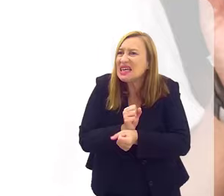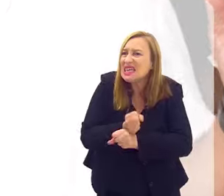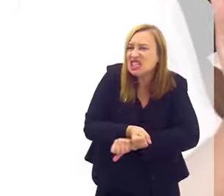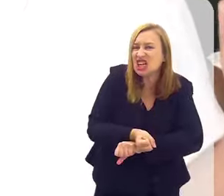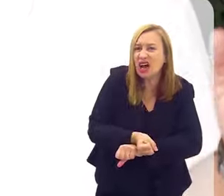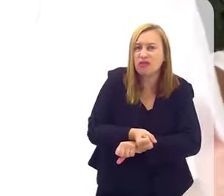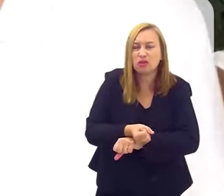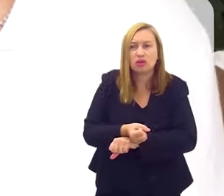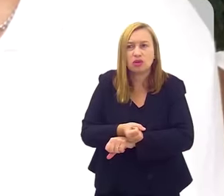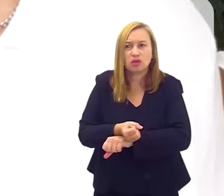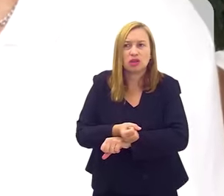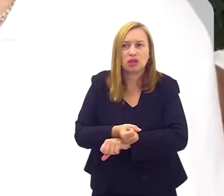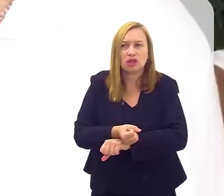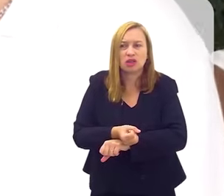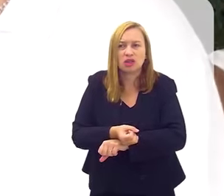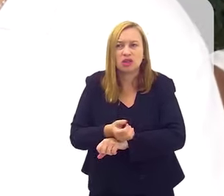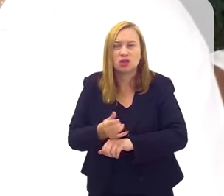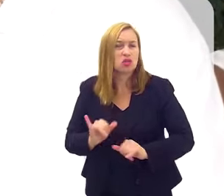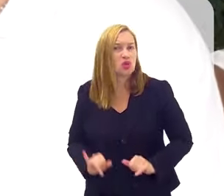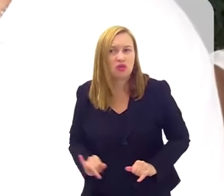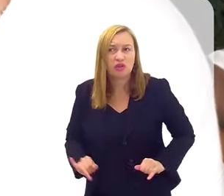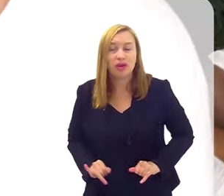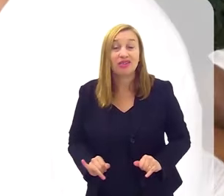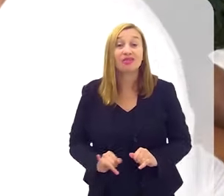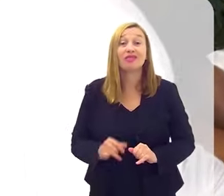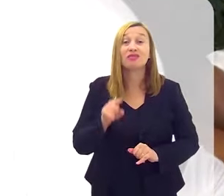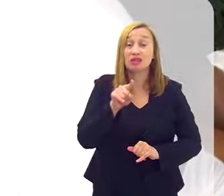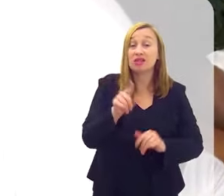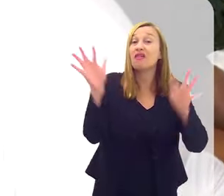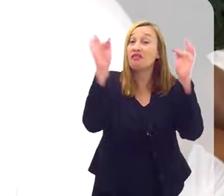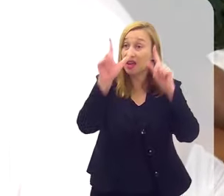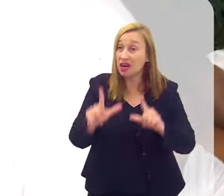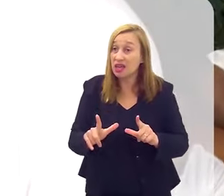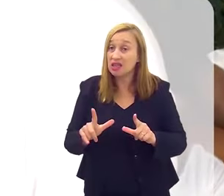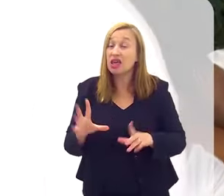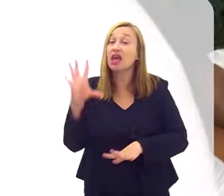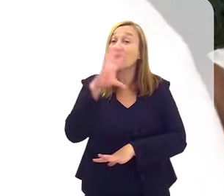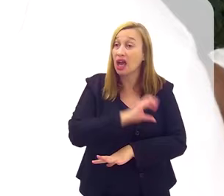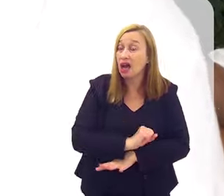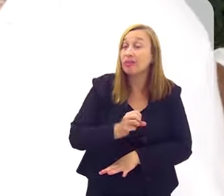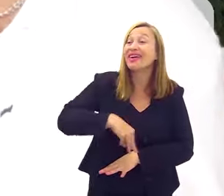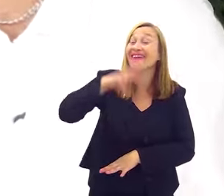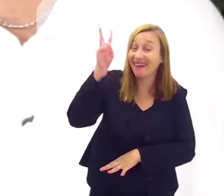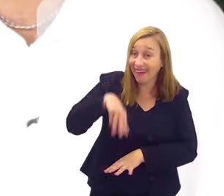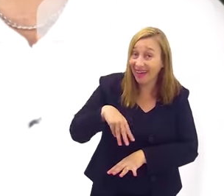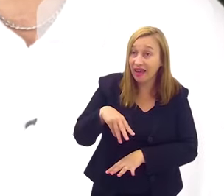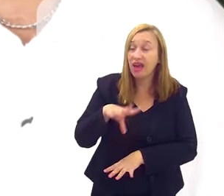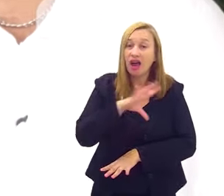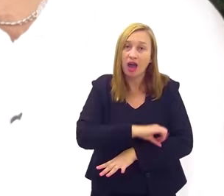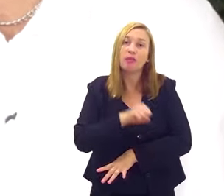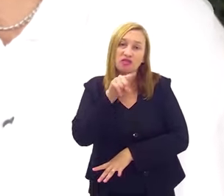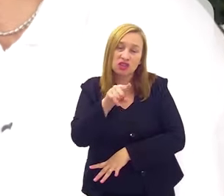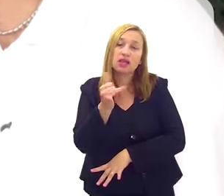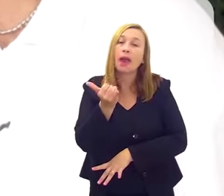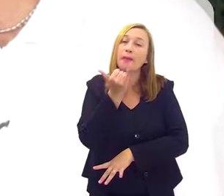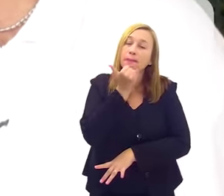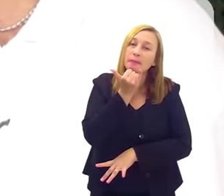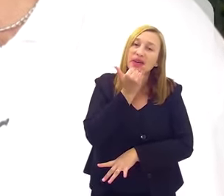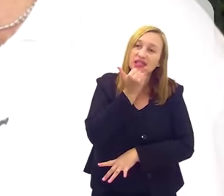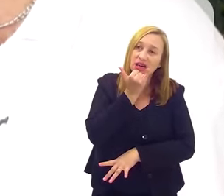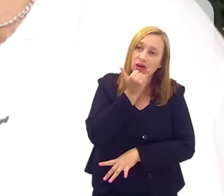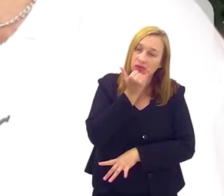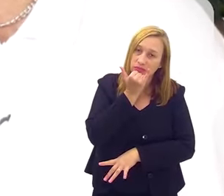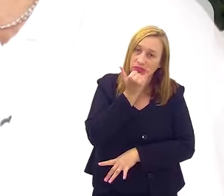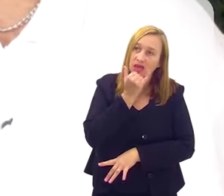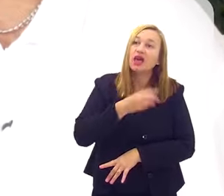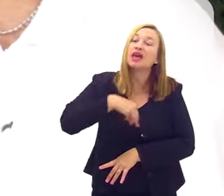somos crentes somos crentes mas n somos escravos a infelicidade seja feliz e ame